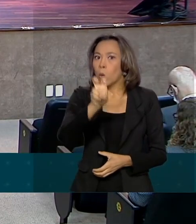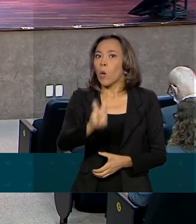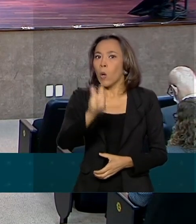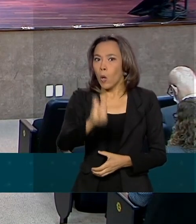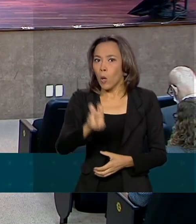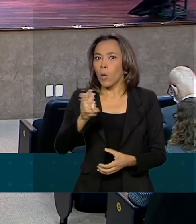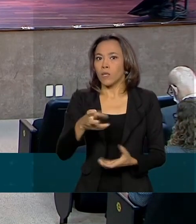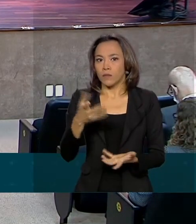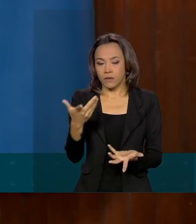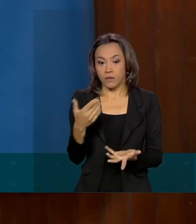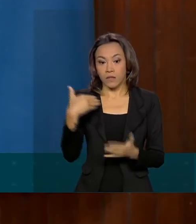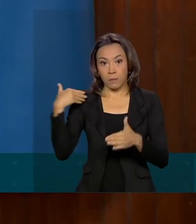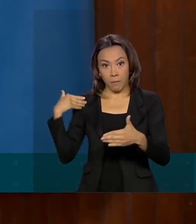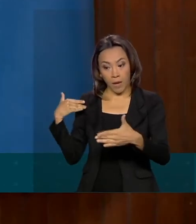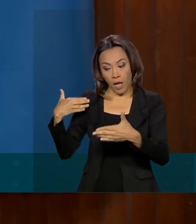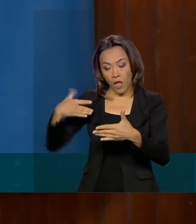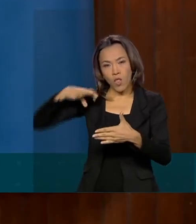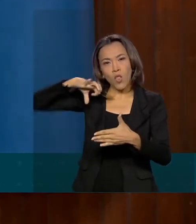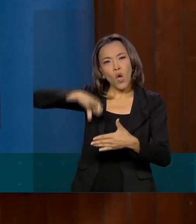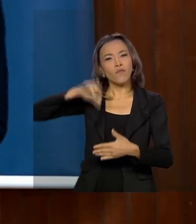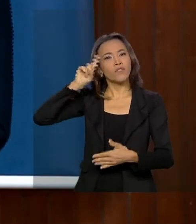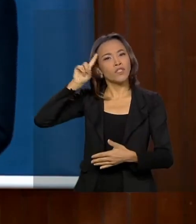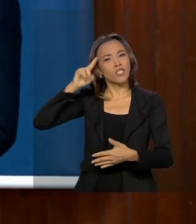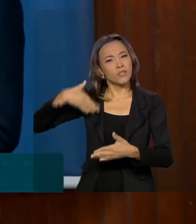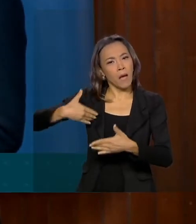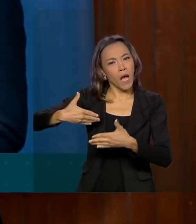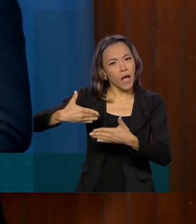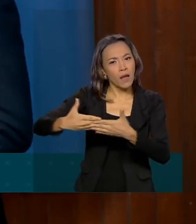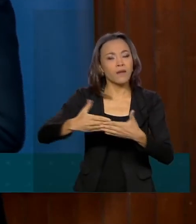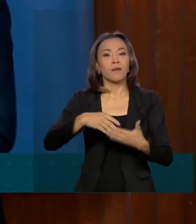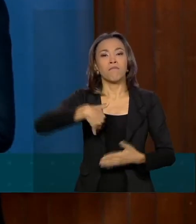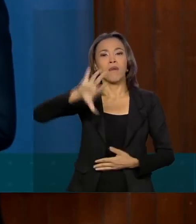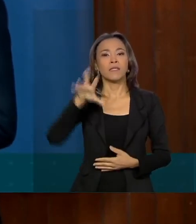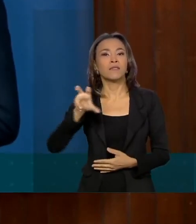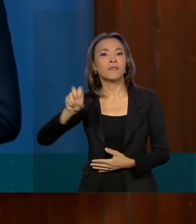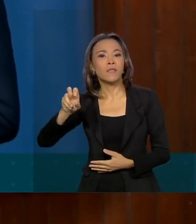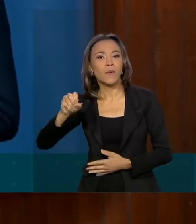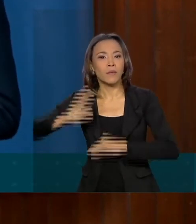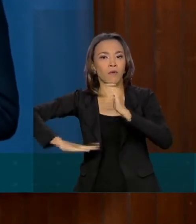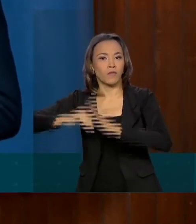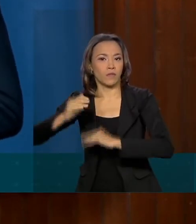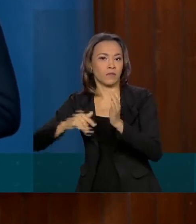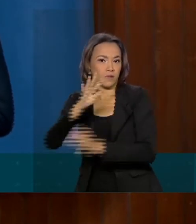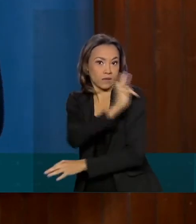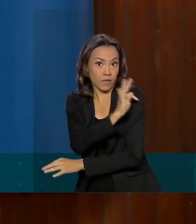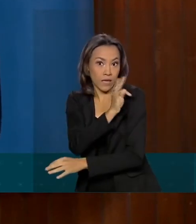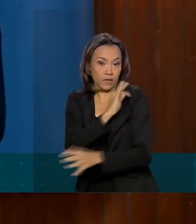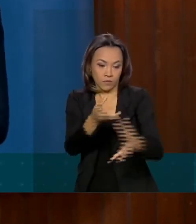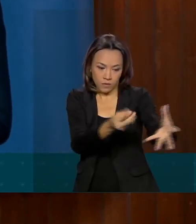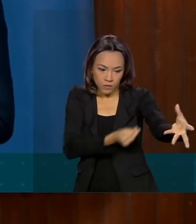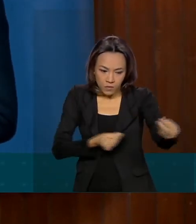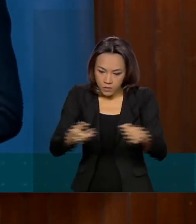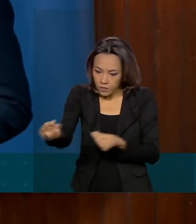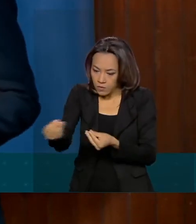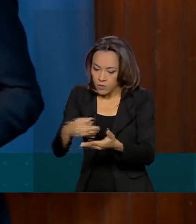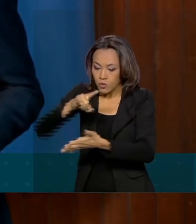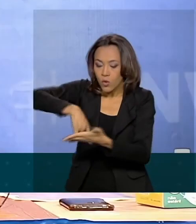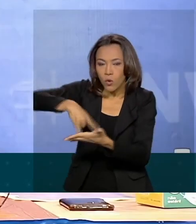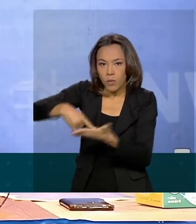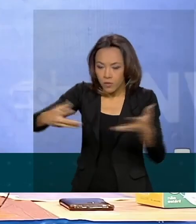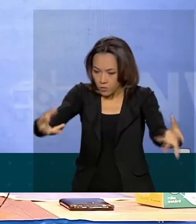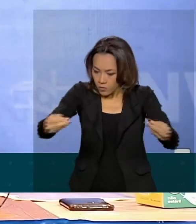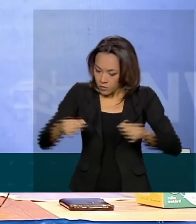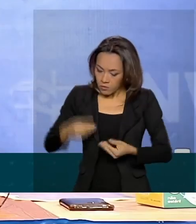Durante nove dias, mais de 50 técnicos analisaram os dados enviados pelos laboratórios para